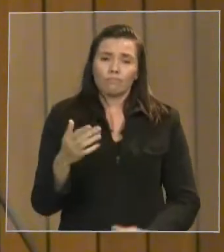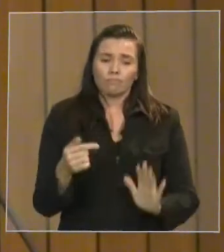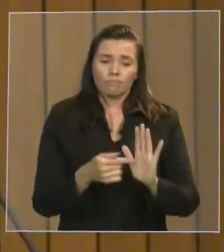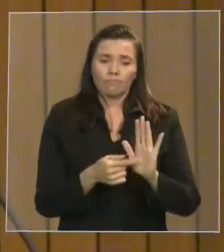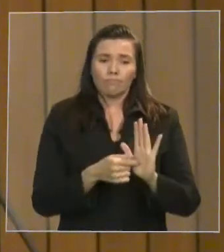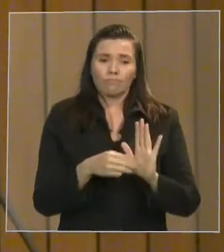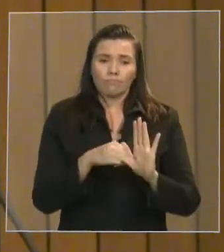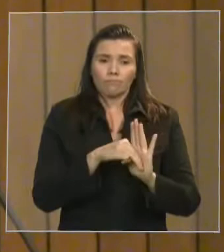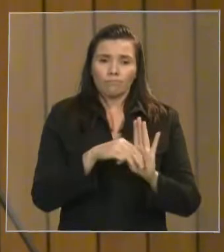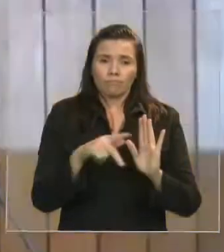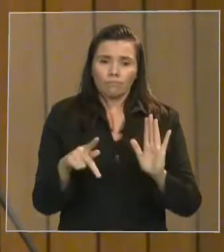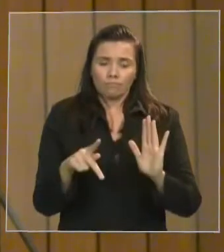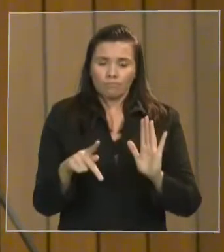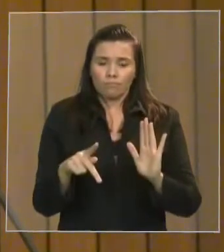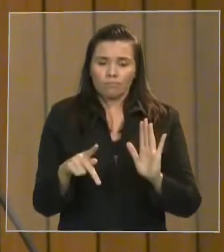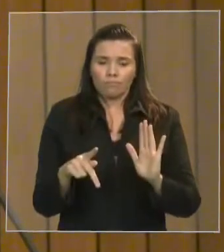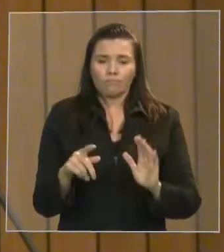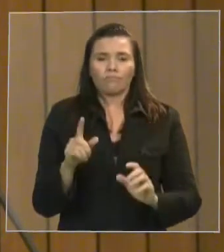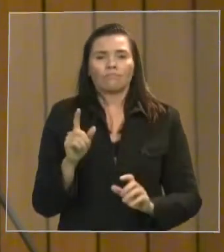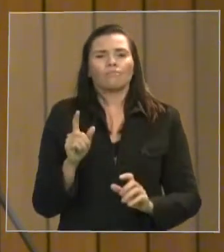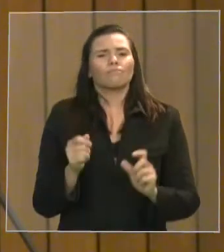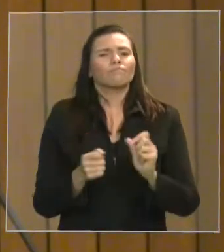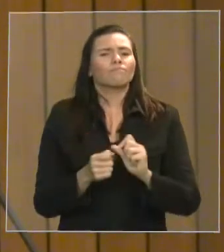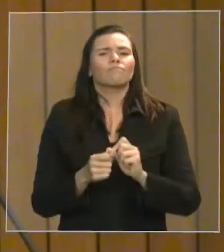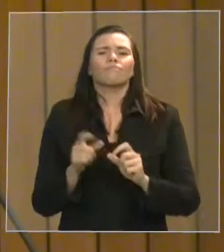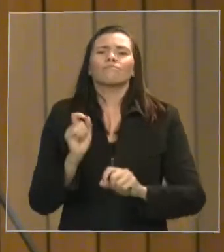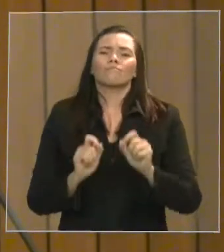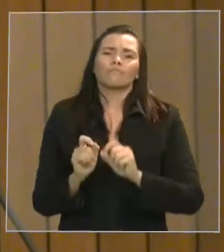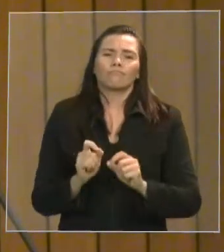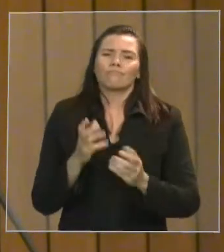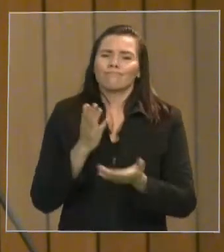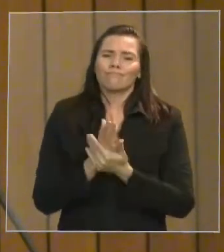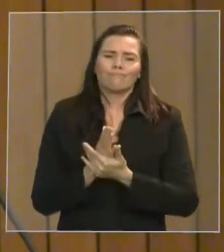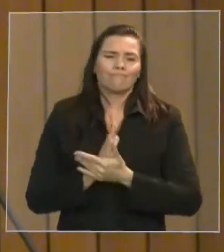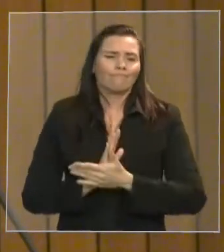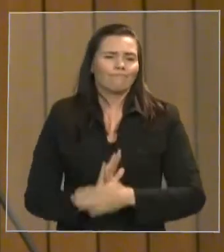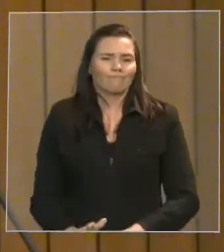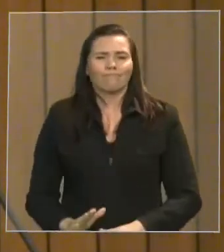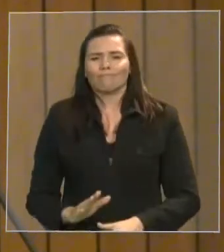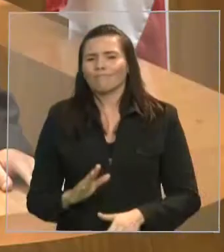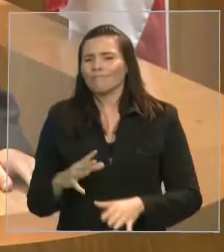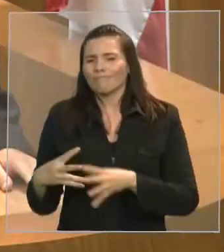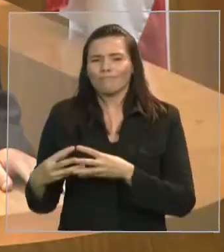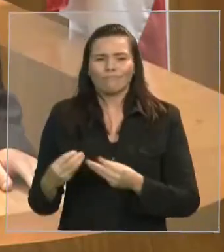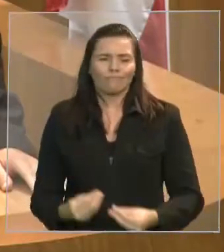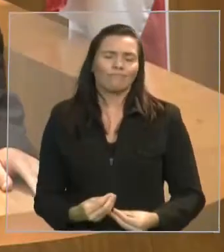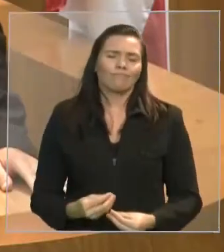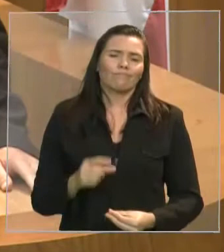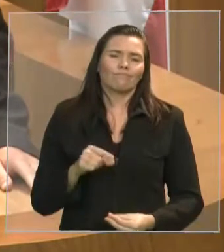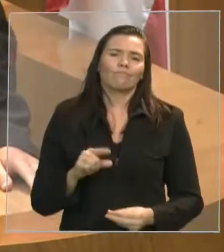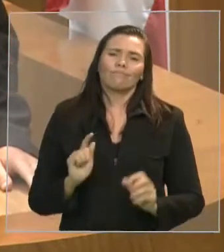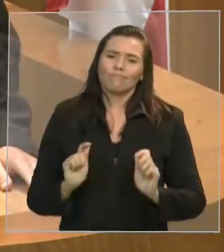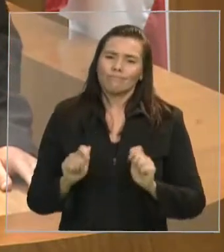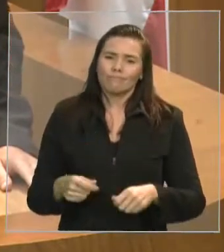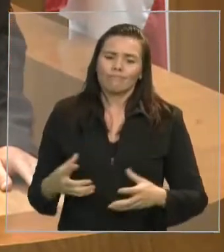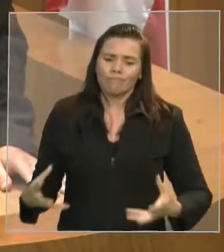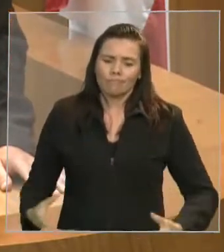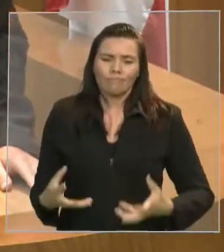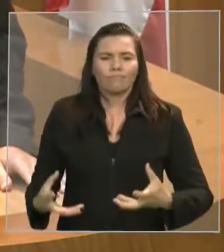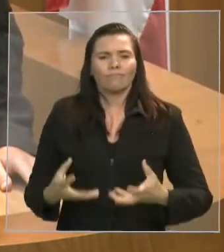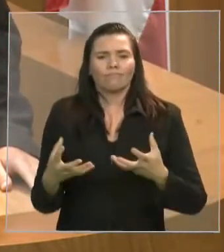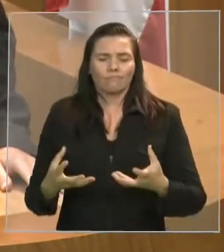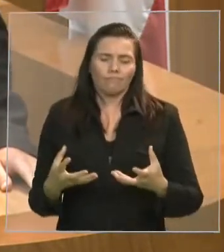provisória enterra tudo aquilo que poderia vir de incentivo ao esporte maranhense por meio do